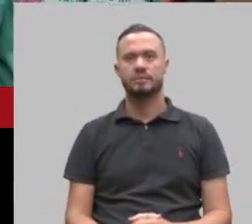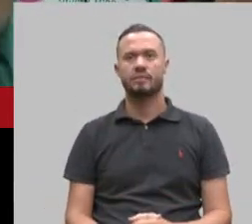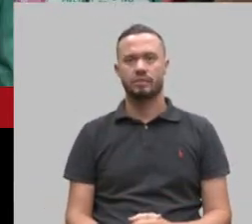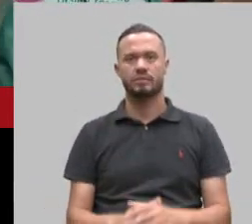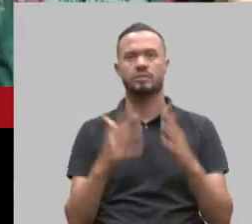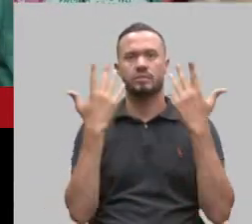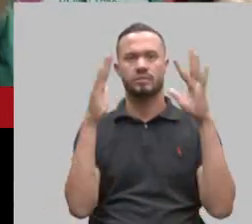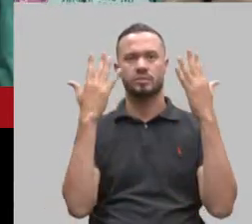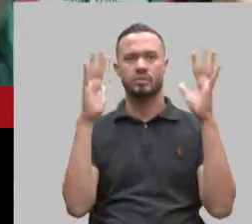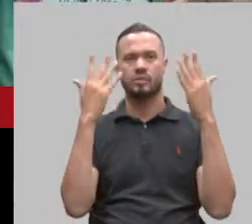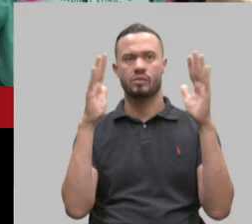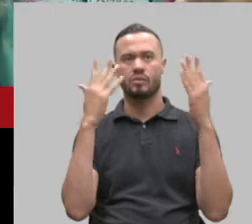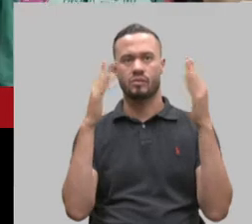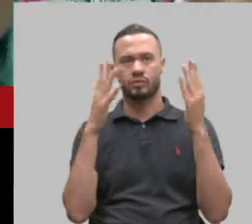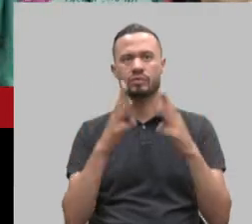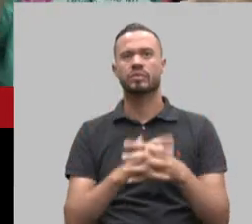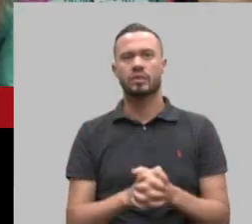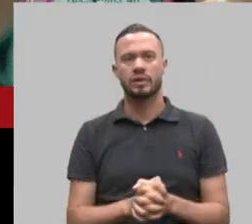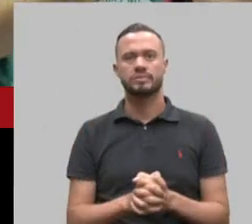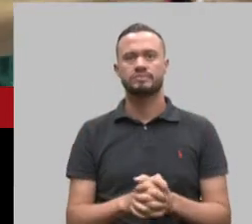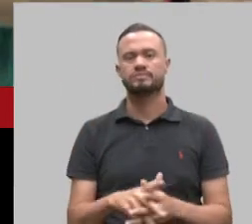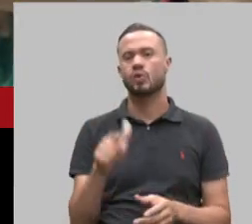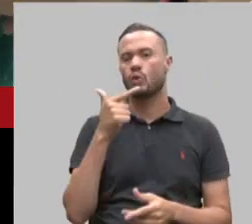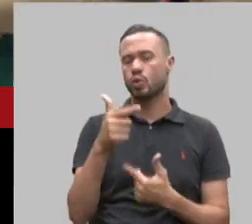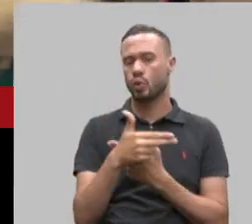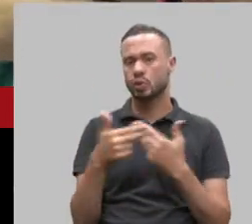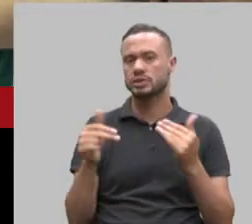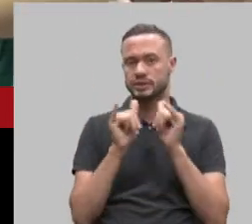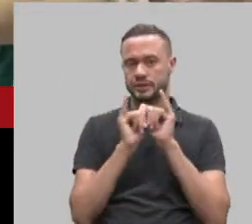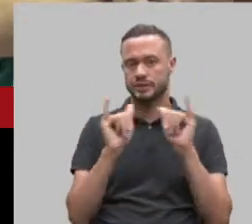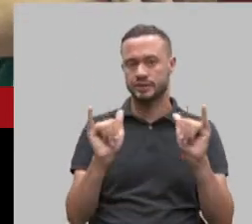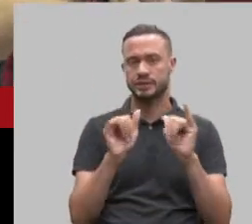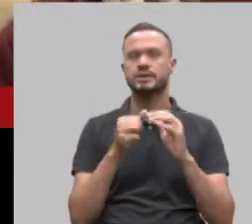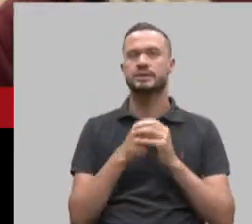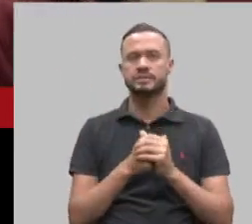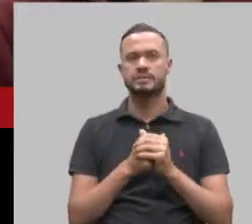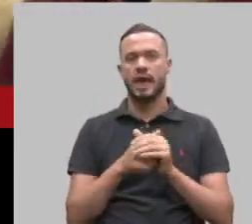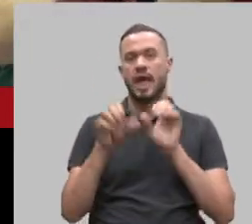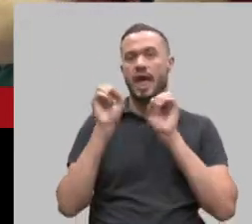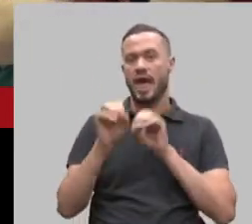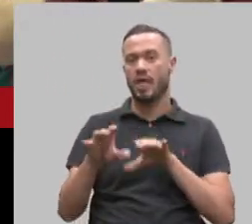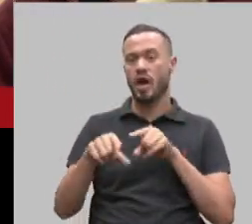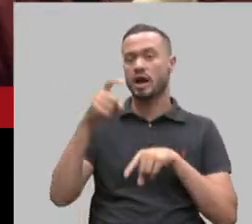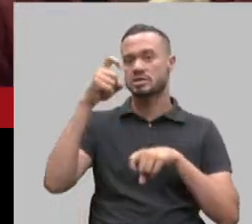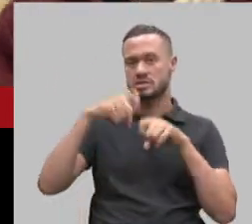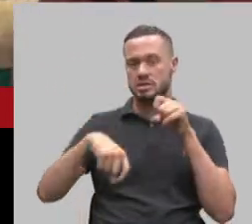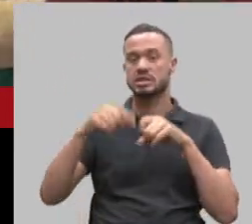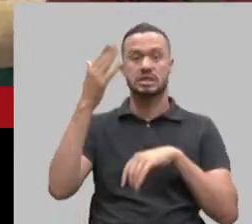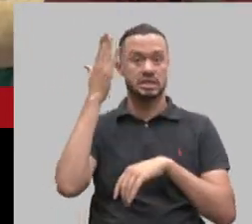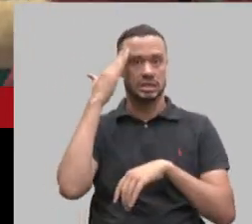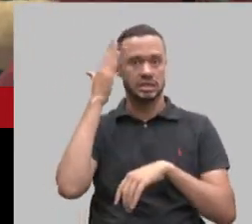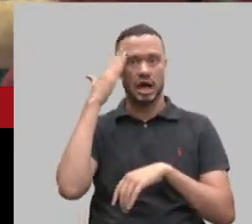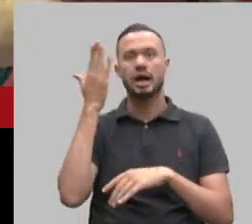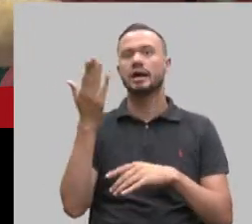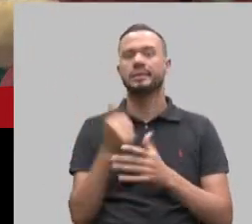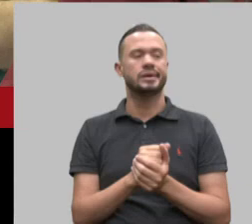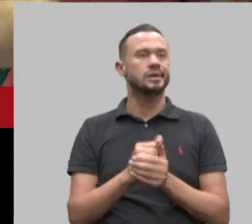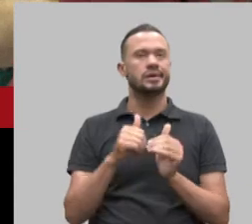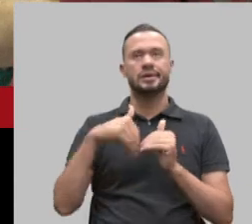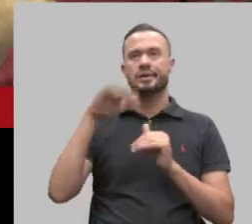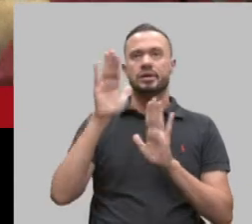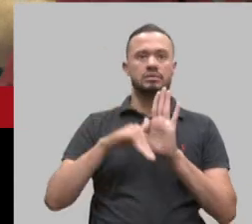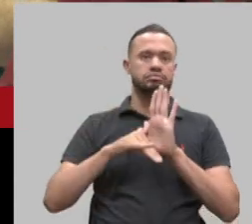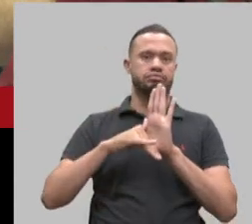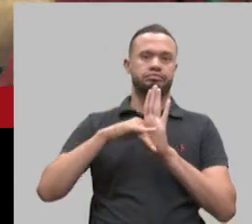pele o outro ponto que eu quero destacar é a educação sexual a gente pode ver que o maior número né o motivo de